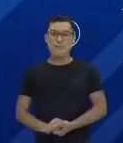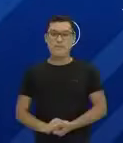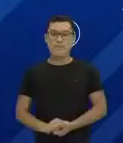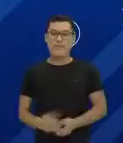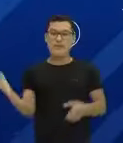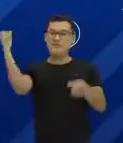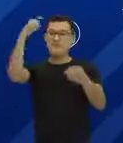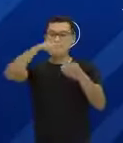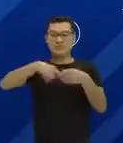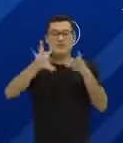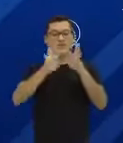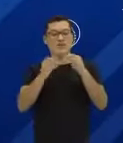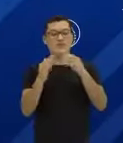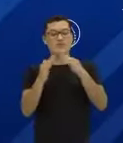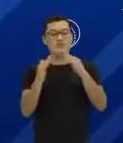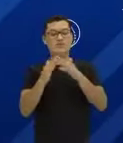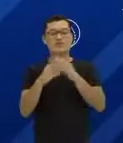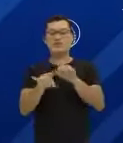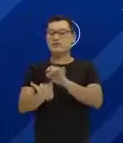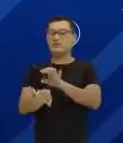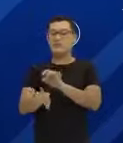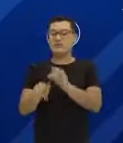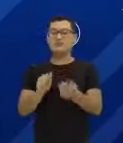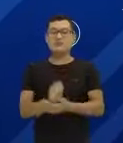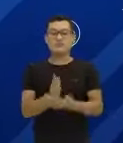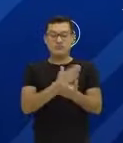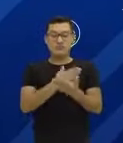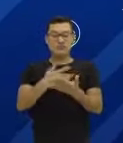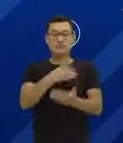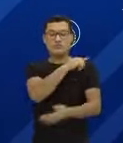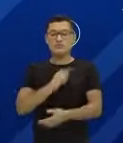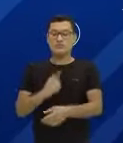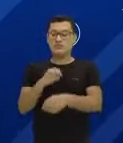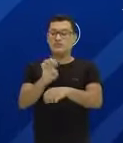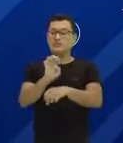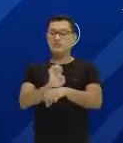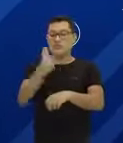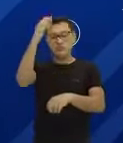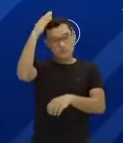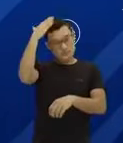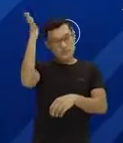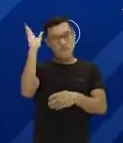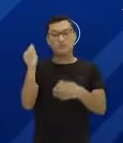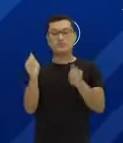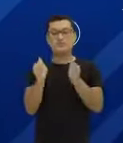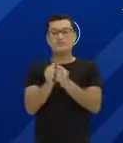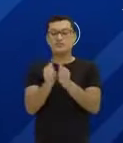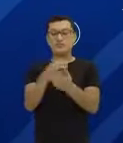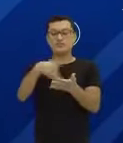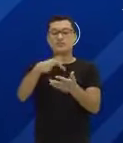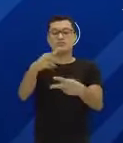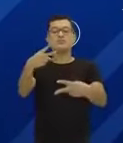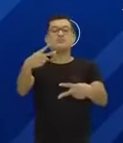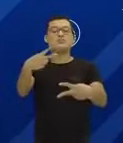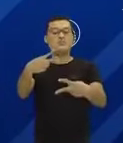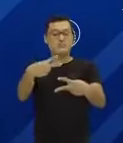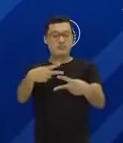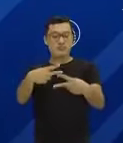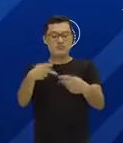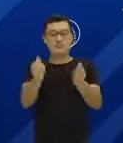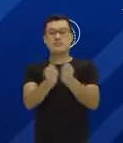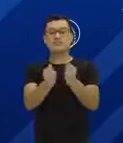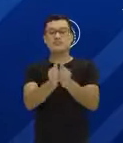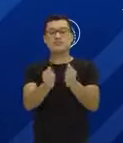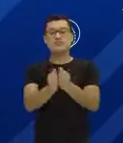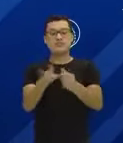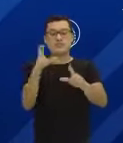Estamos de volta ao Todos em Casa pela Educação, uma iniciativa do Governo do Estado do Pará por meio da Secretaria de Educação em